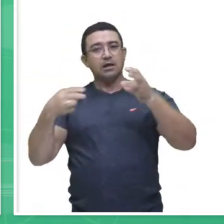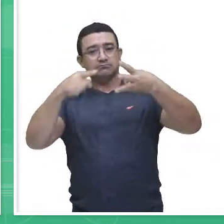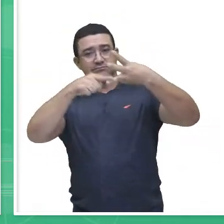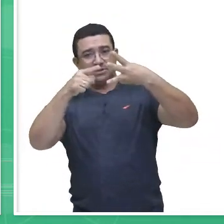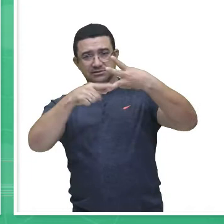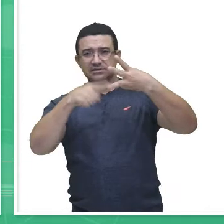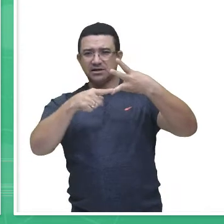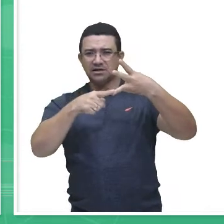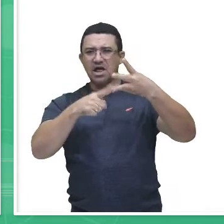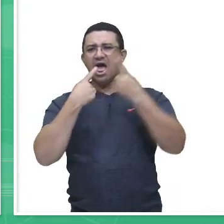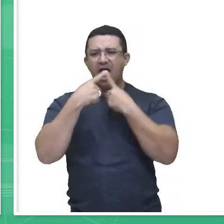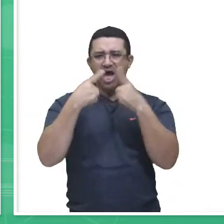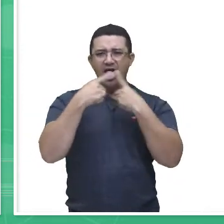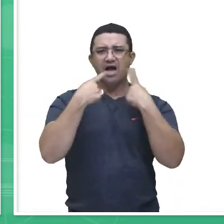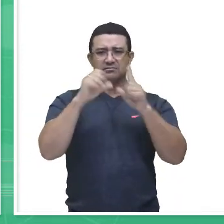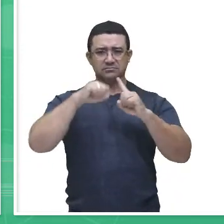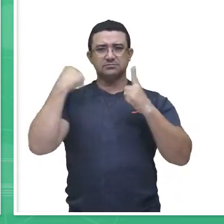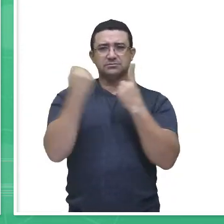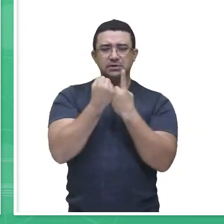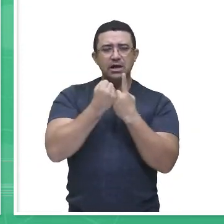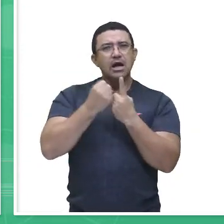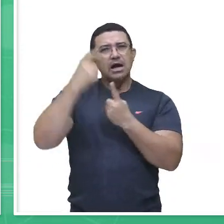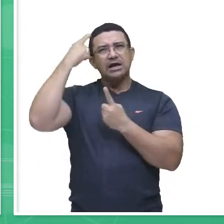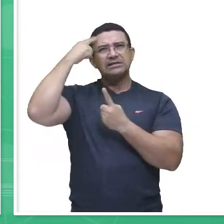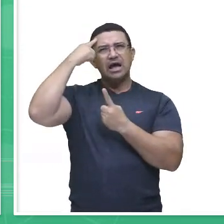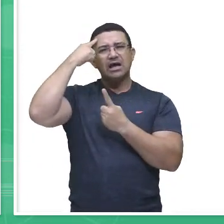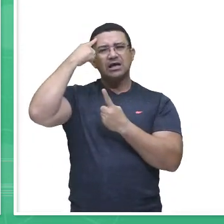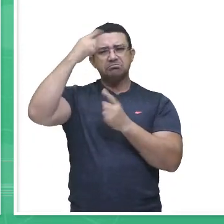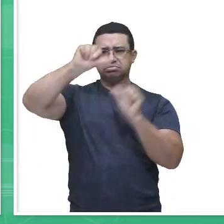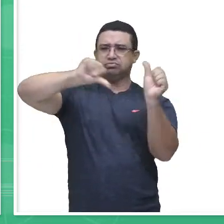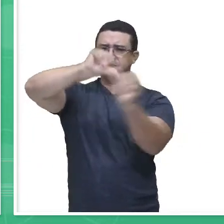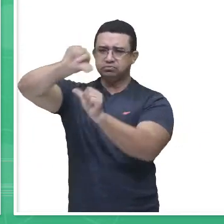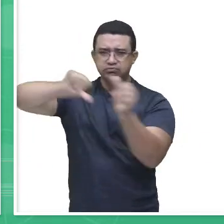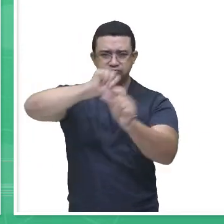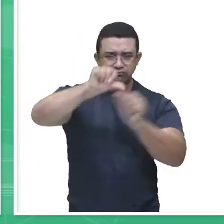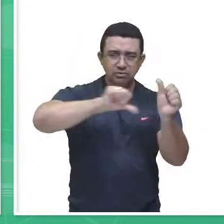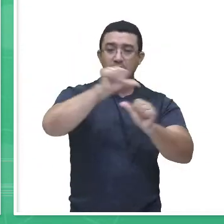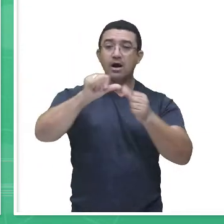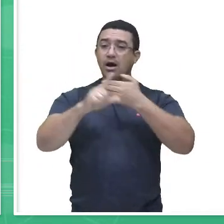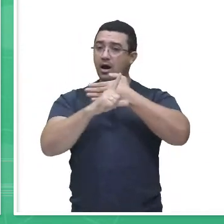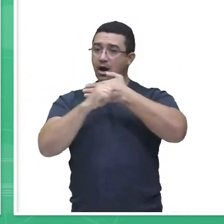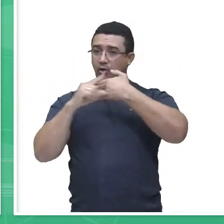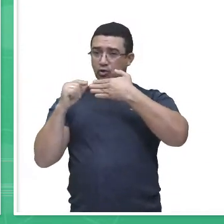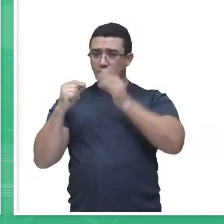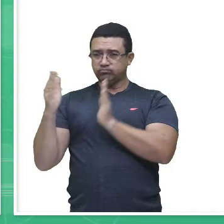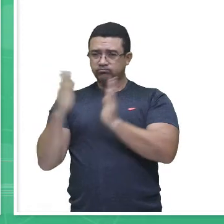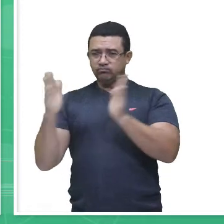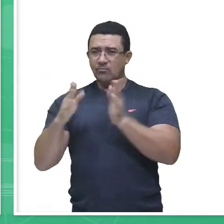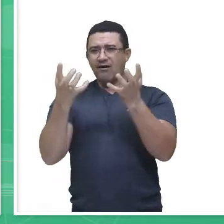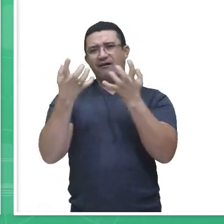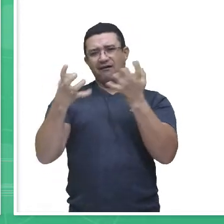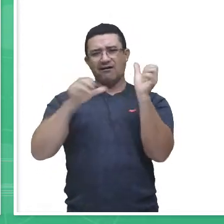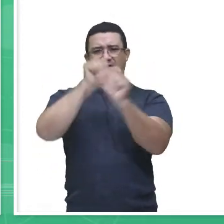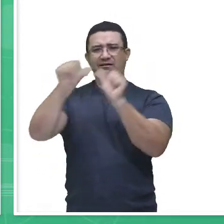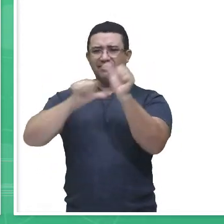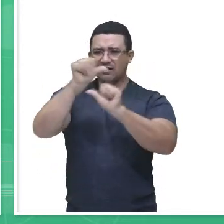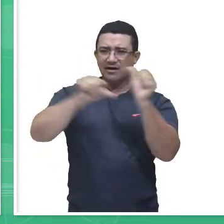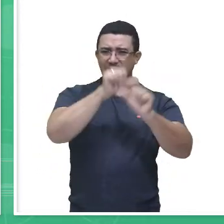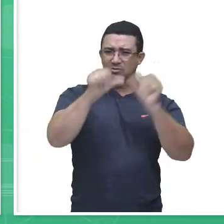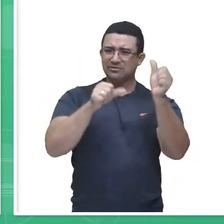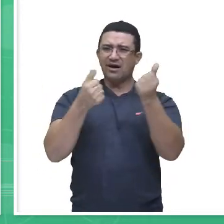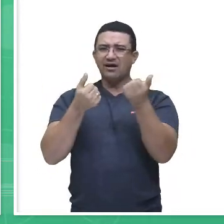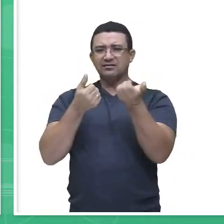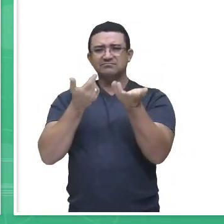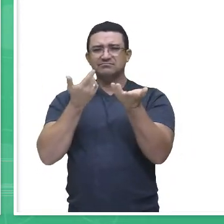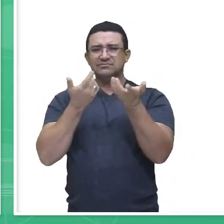mais crítica, né? Essa ideia de reformismo, ou seja, os autores desse período querendo mudar aquela